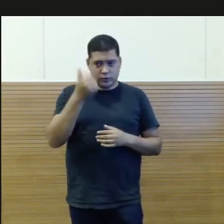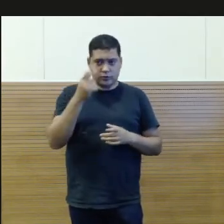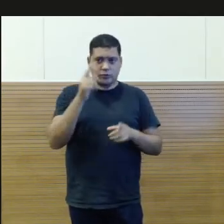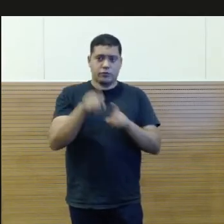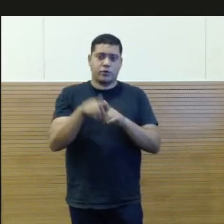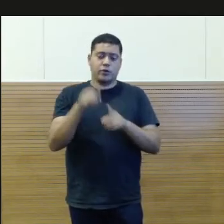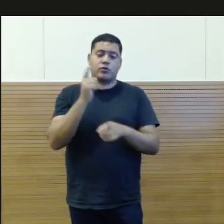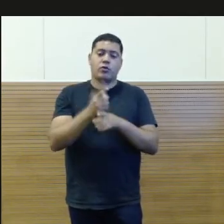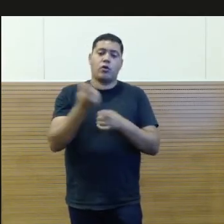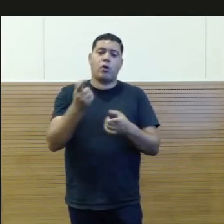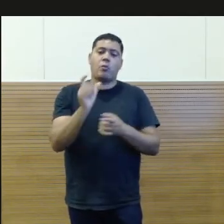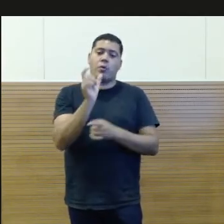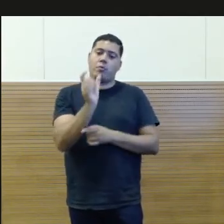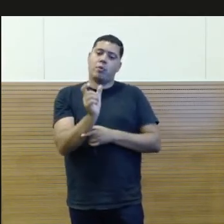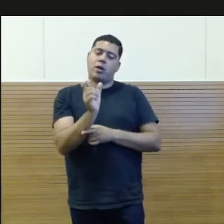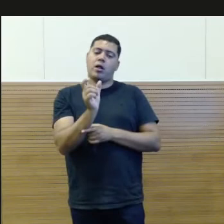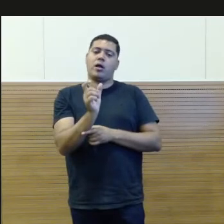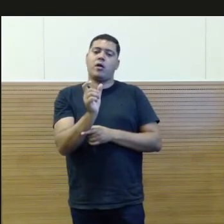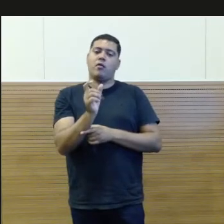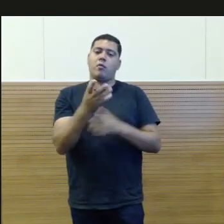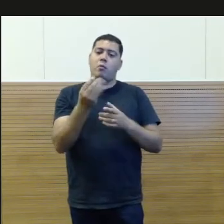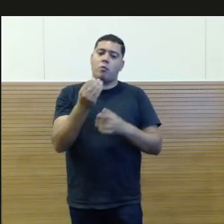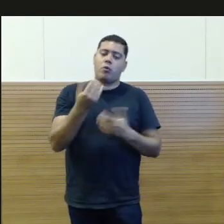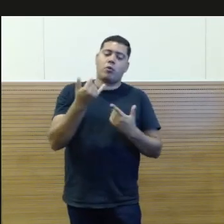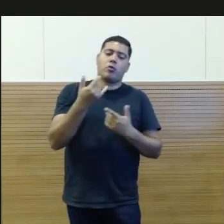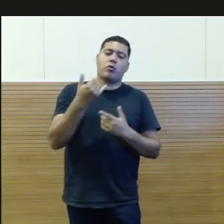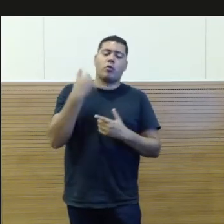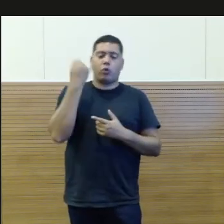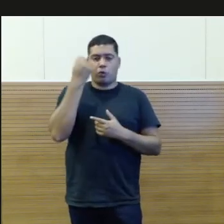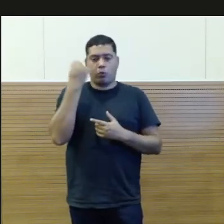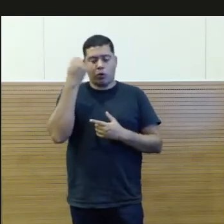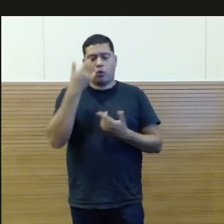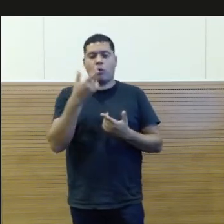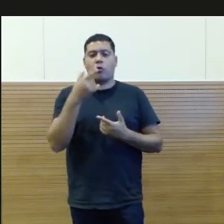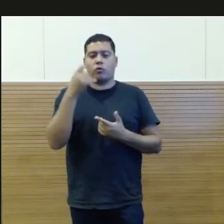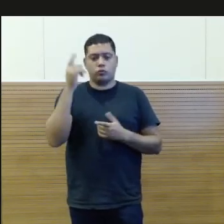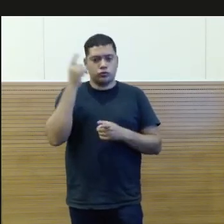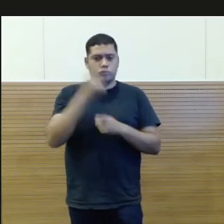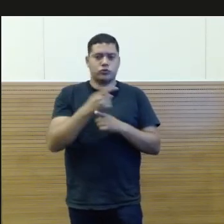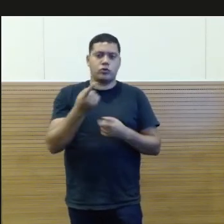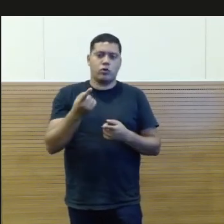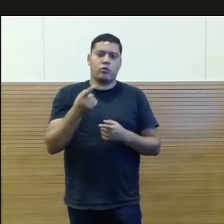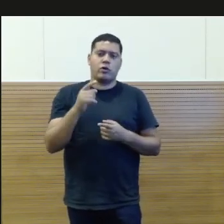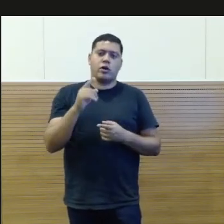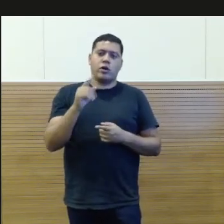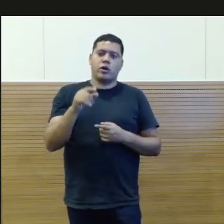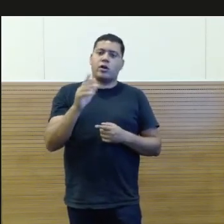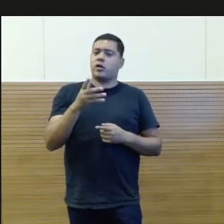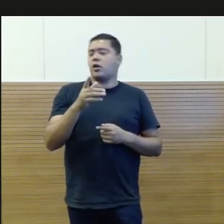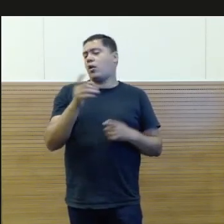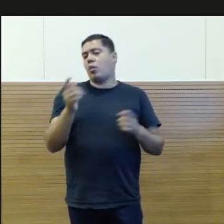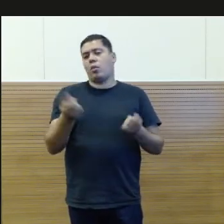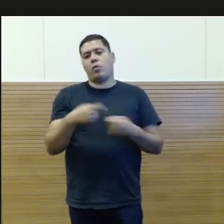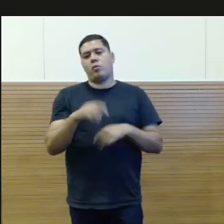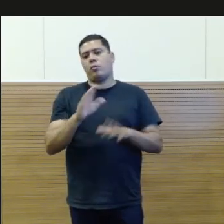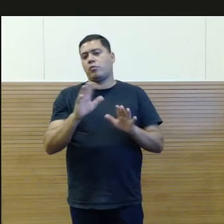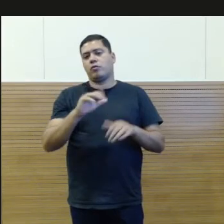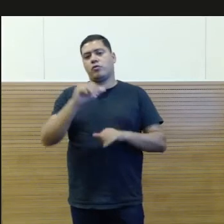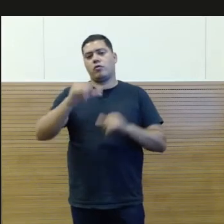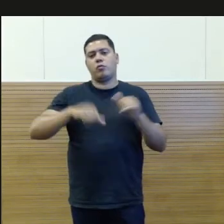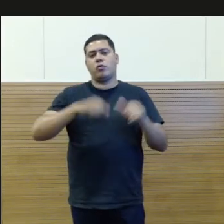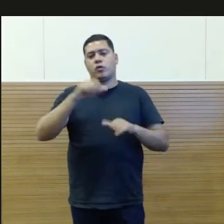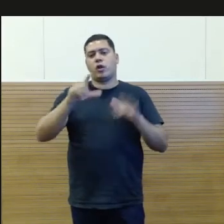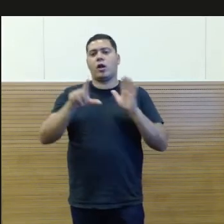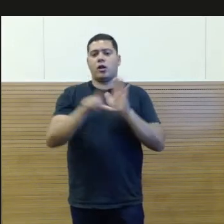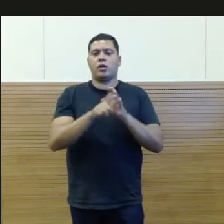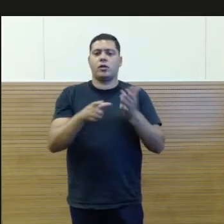palavra excesso no espanhol é mais efetiva do que a alto. Nesse caso já não era possível mudar a legislação,